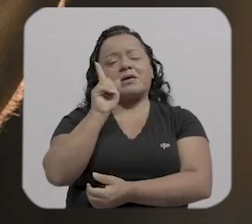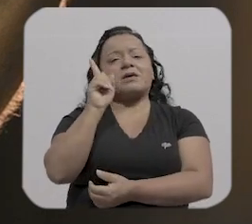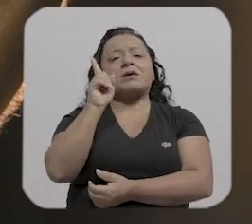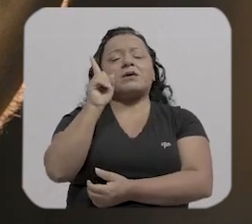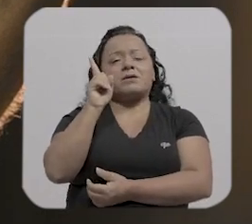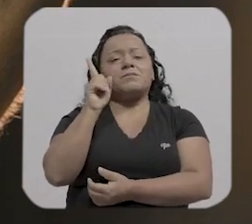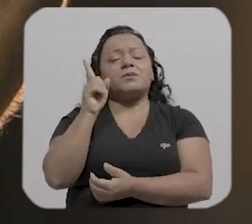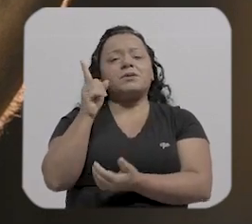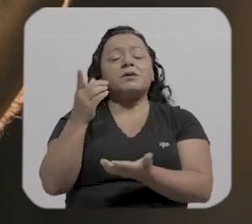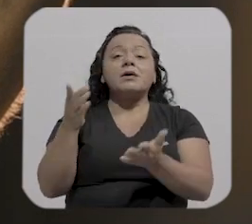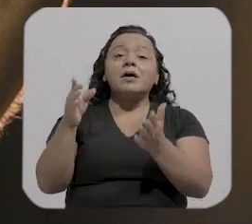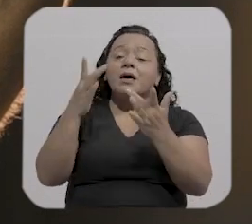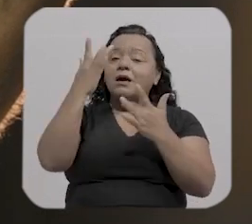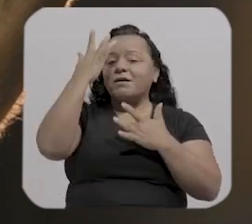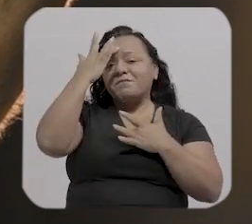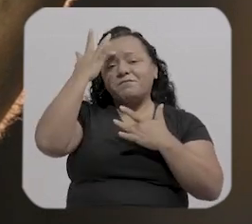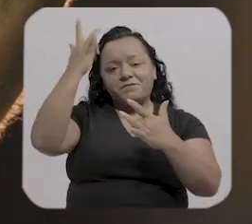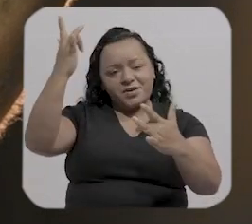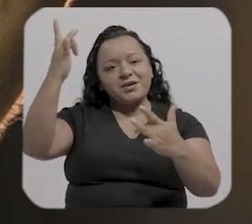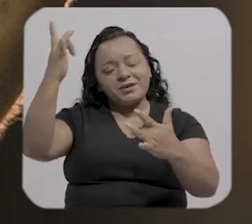para eles se apegarem, a fé.